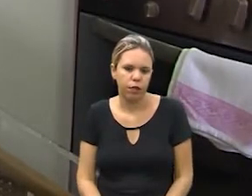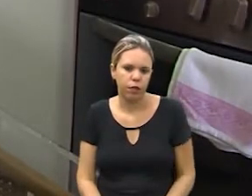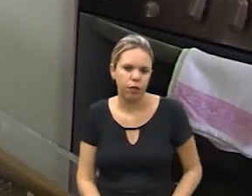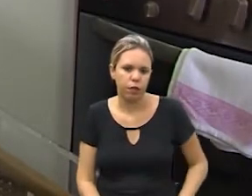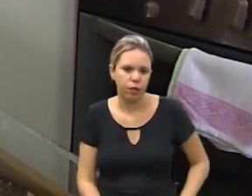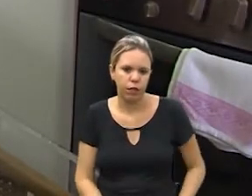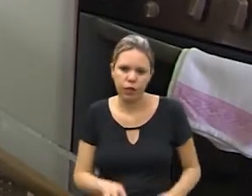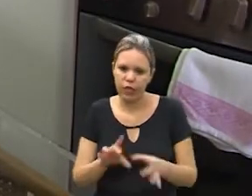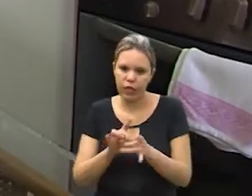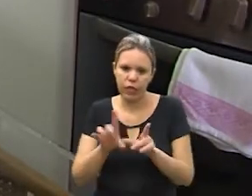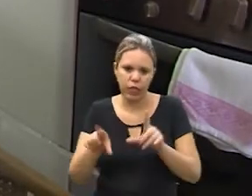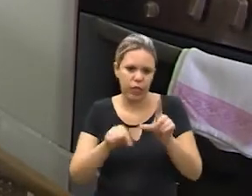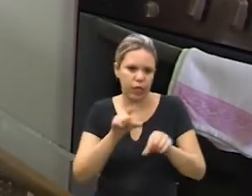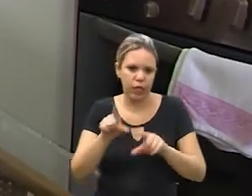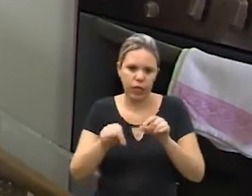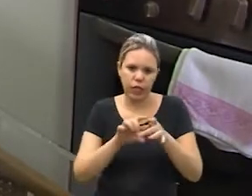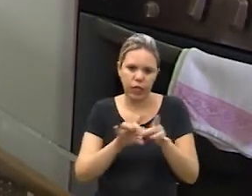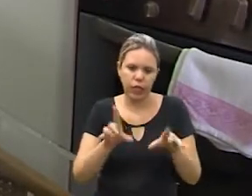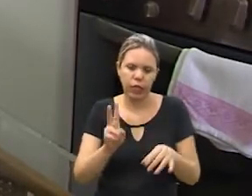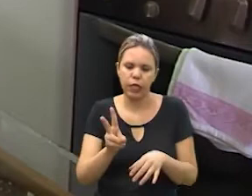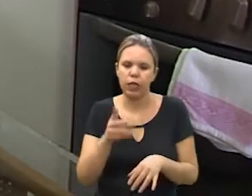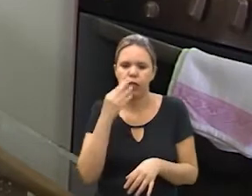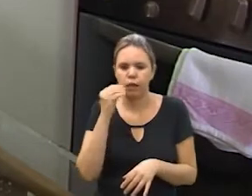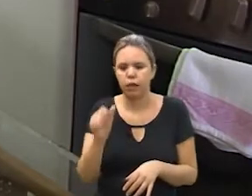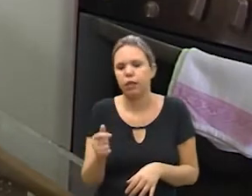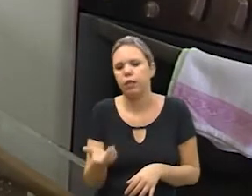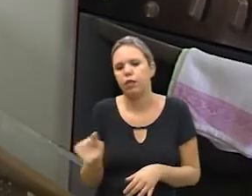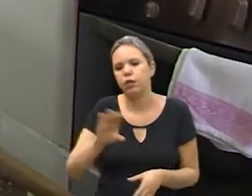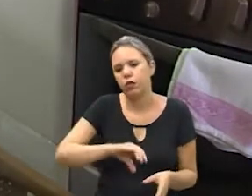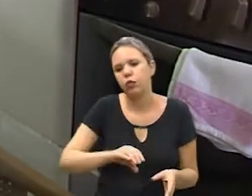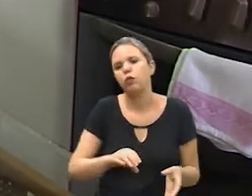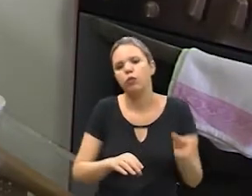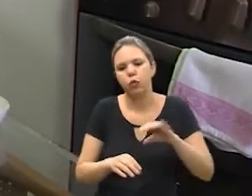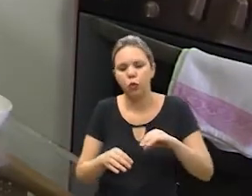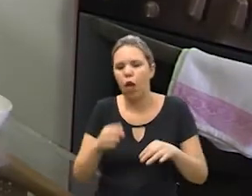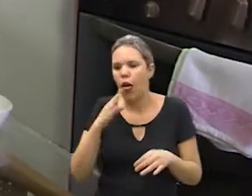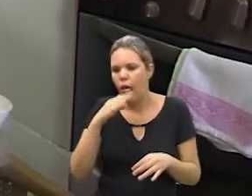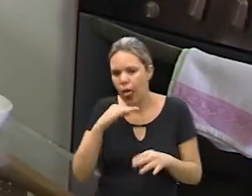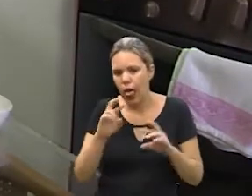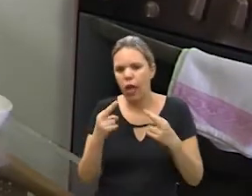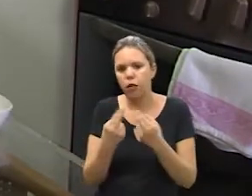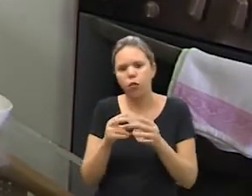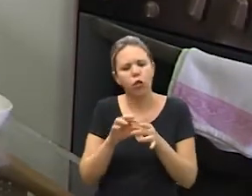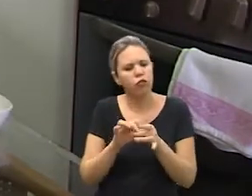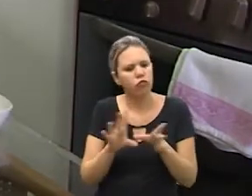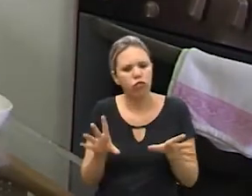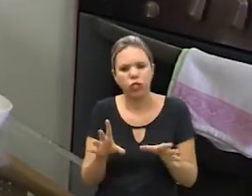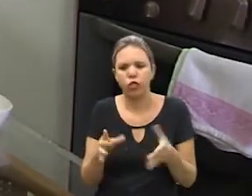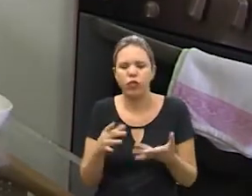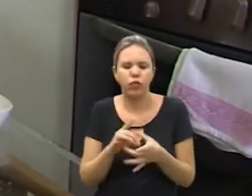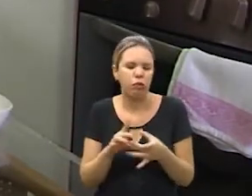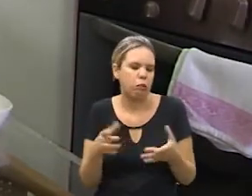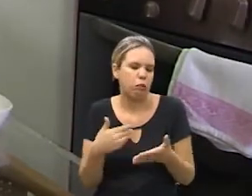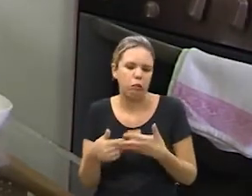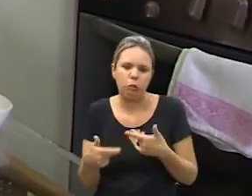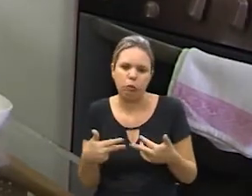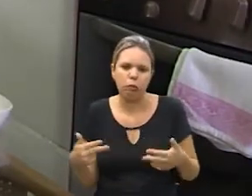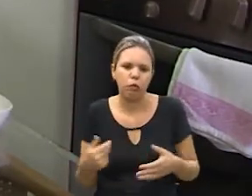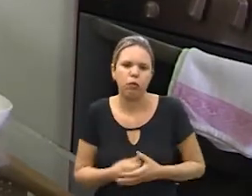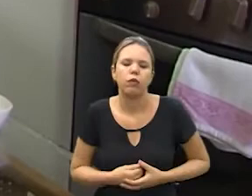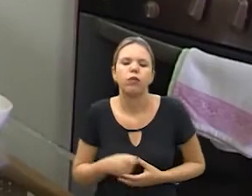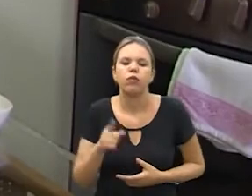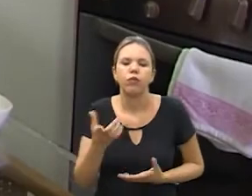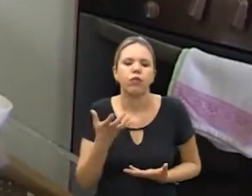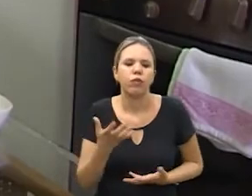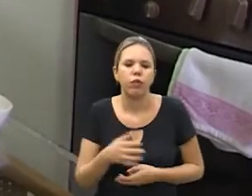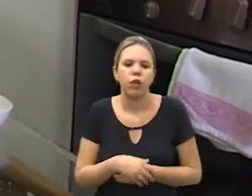Também é a gosto. É, tudo sempre é a gosto. Ah, eu quero pôr uma pimentinha. Pode pôr, uma dedo de moça, pode pôr uma do reino. Aquela que